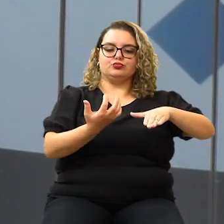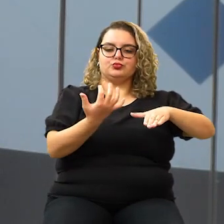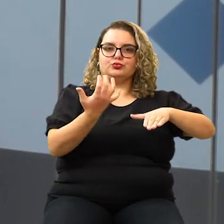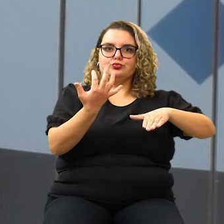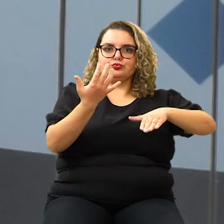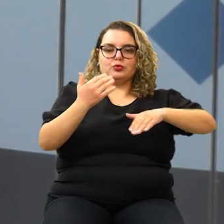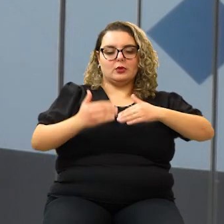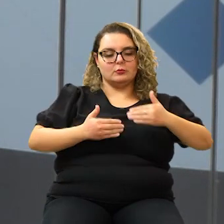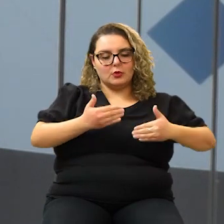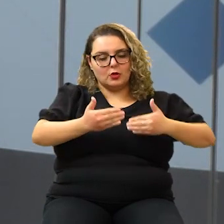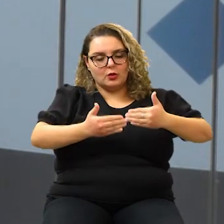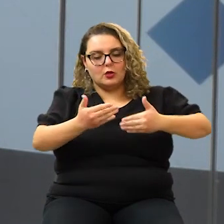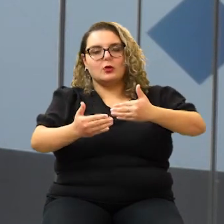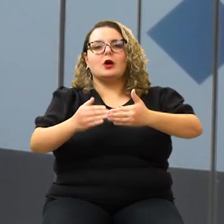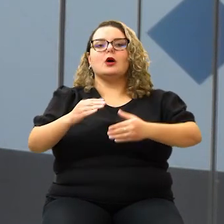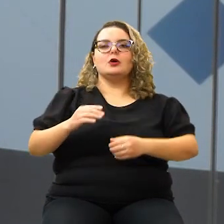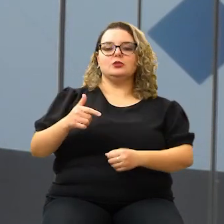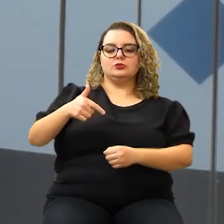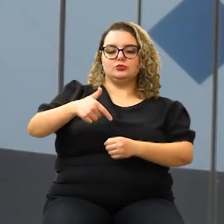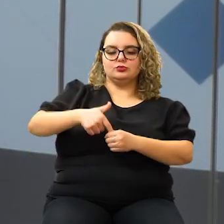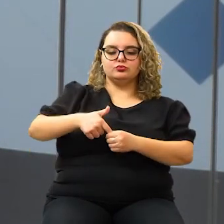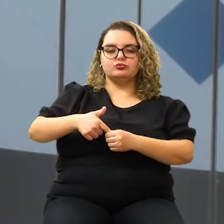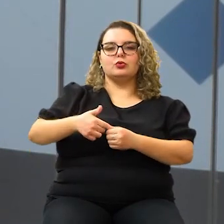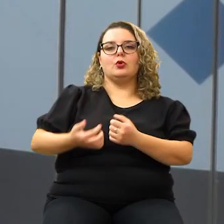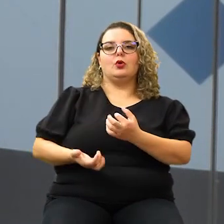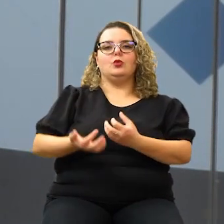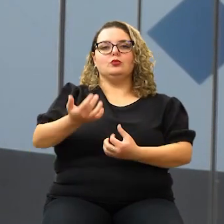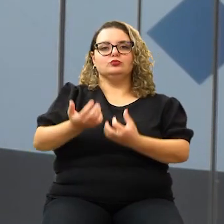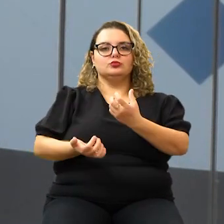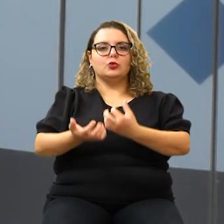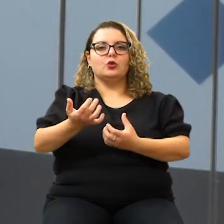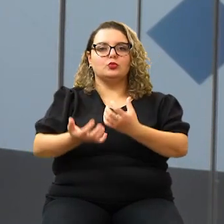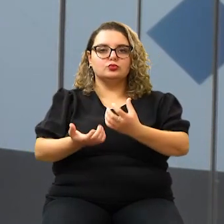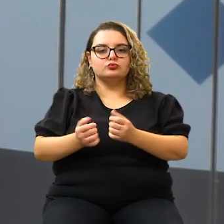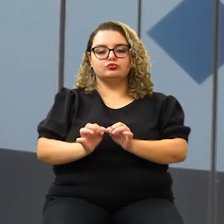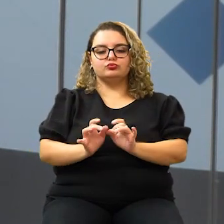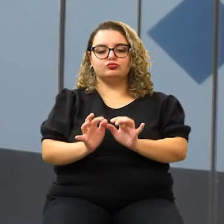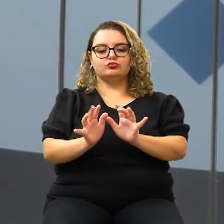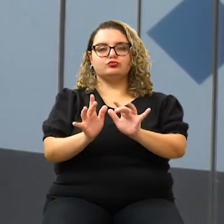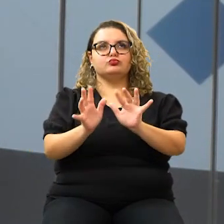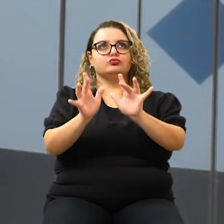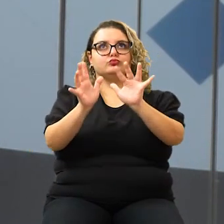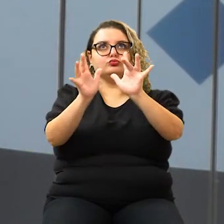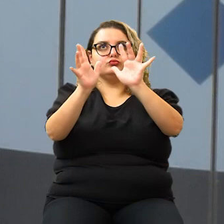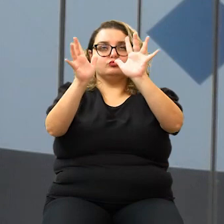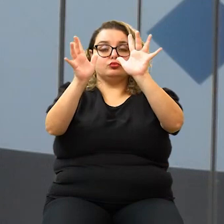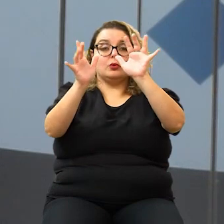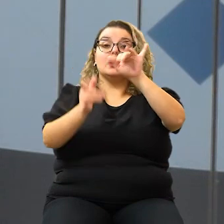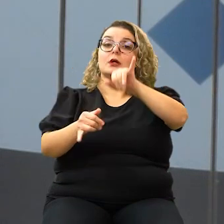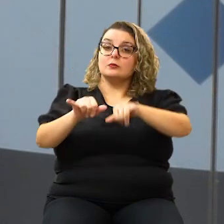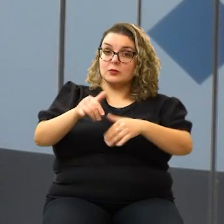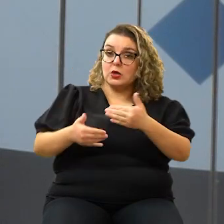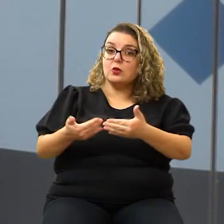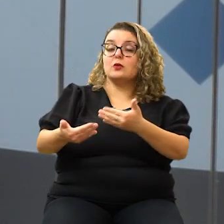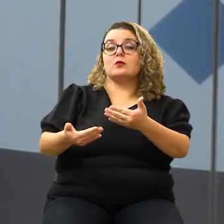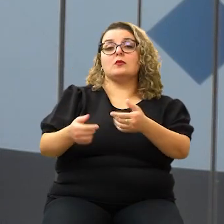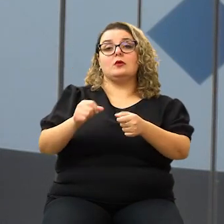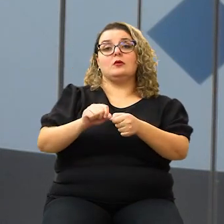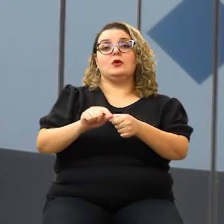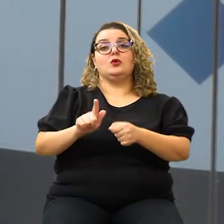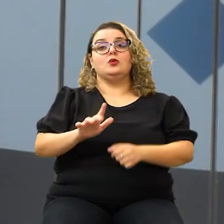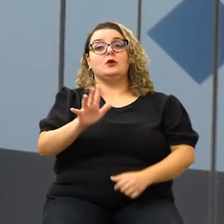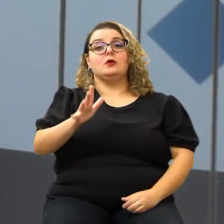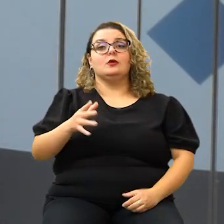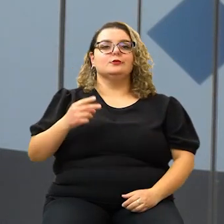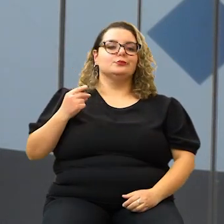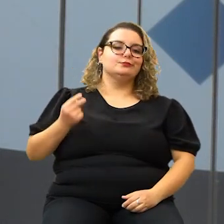passando pelos processos de combustão, queima, ele vai sendo emitido para a atmosfera. E esse processo químico faz com que ele seja um gás de